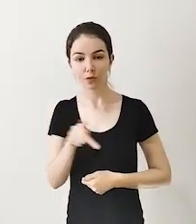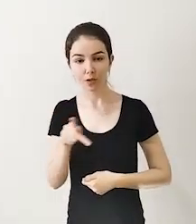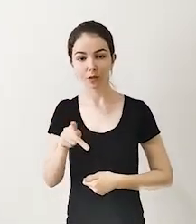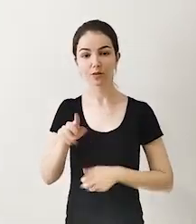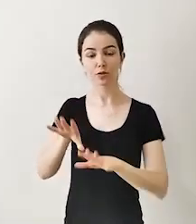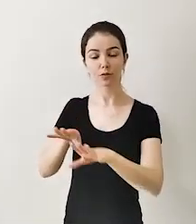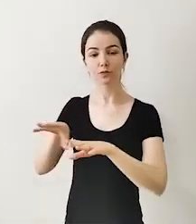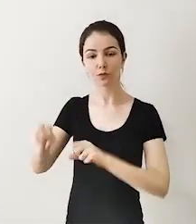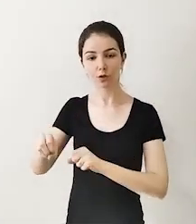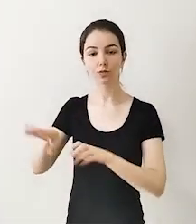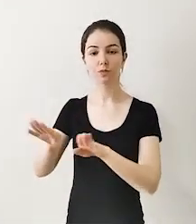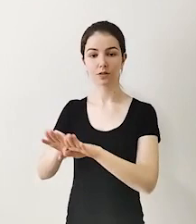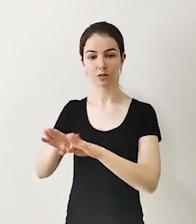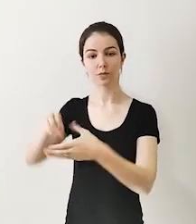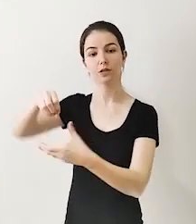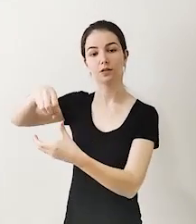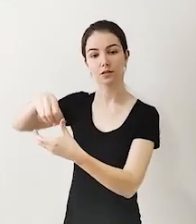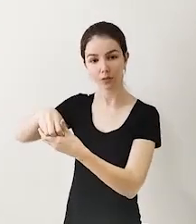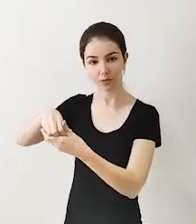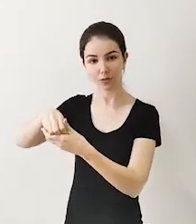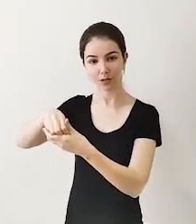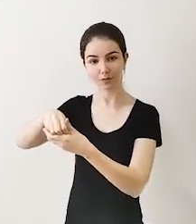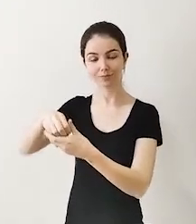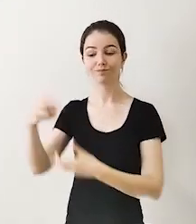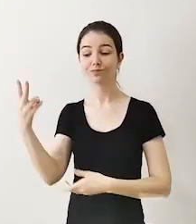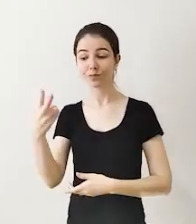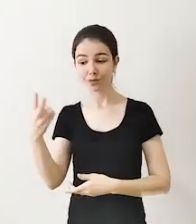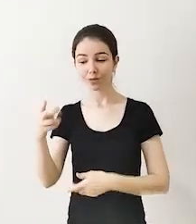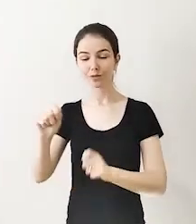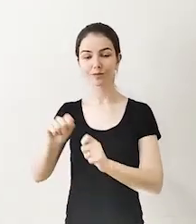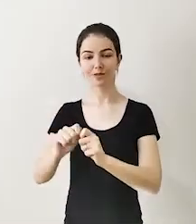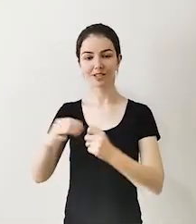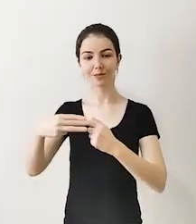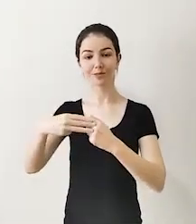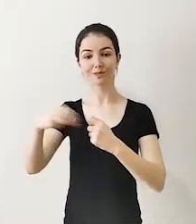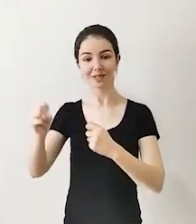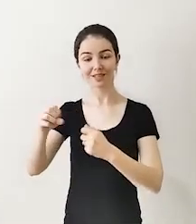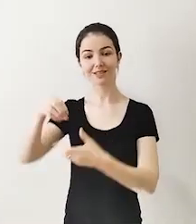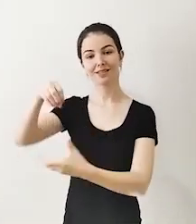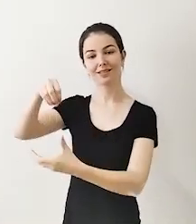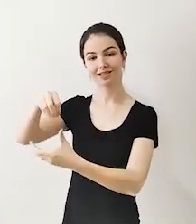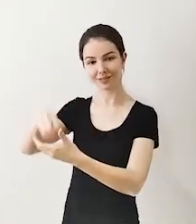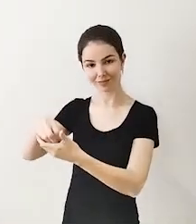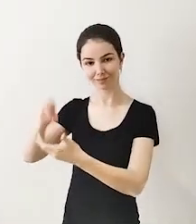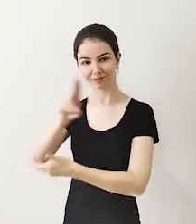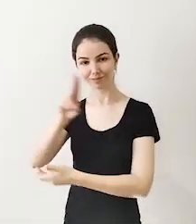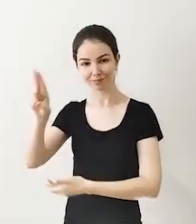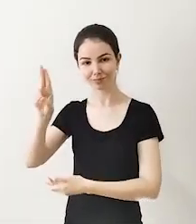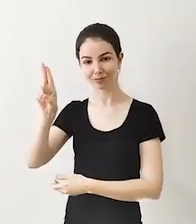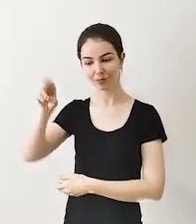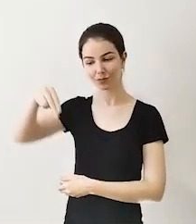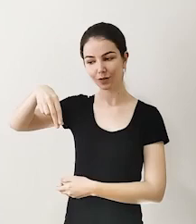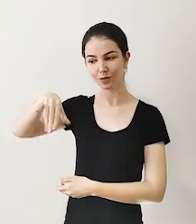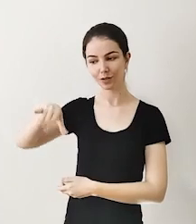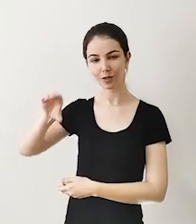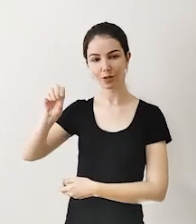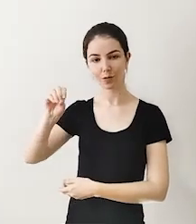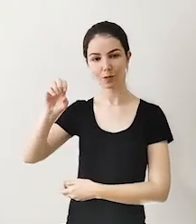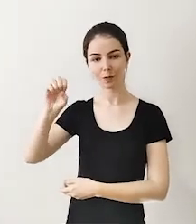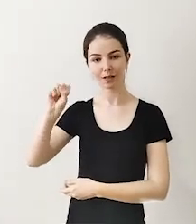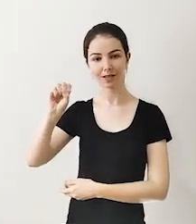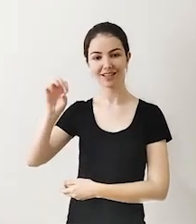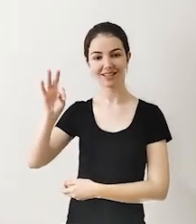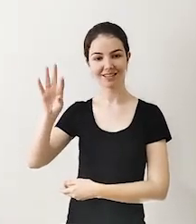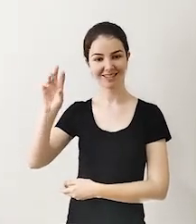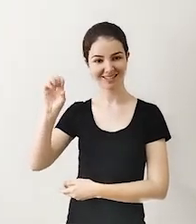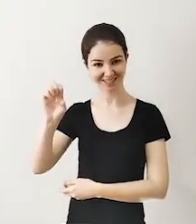universidade e nós duas também fazemos aí mestrado nessa mesma instituição, que é a UniOeste, a Universidade Estadual do Oeste do Paraná.